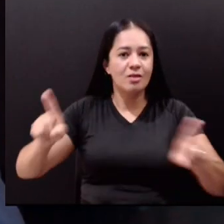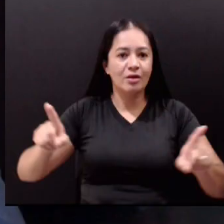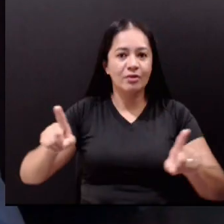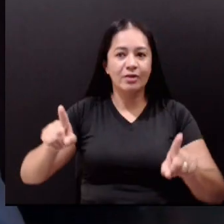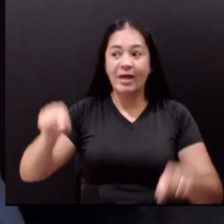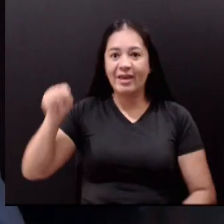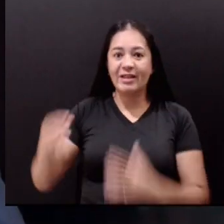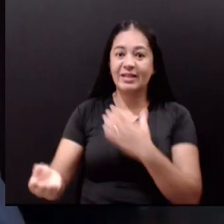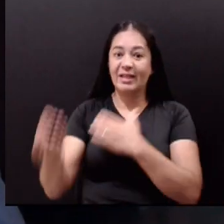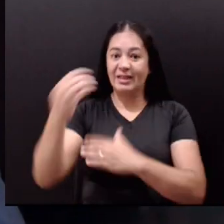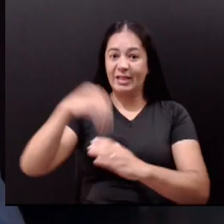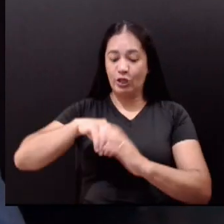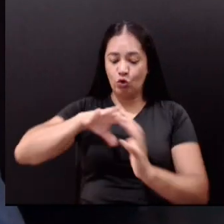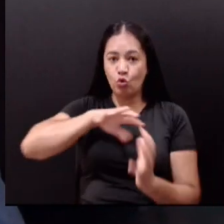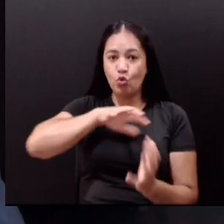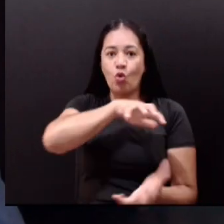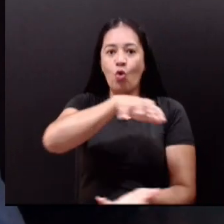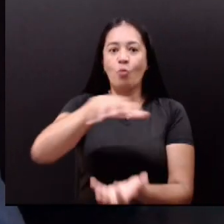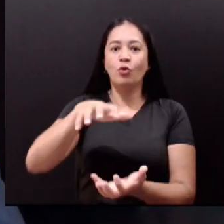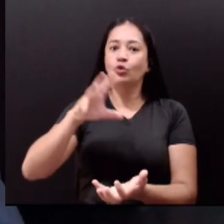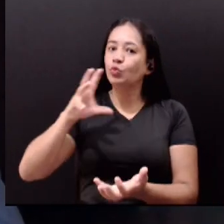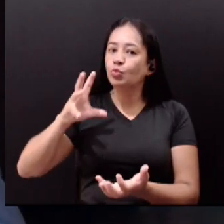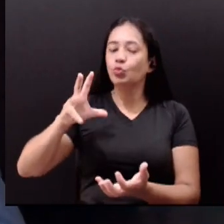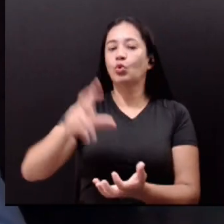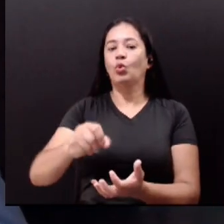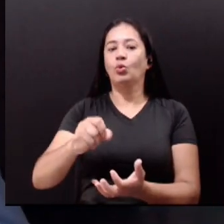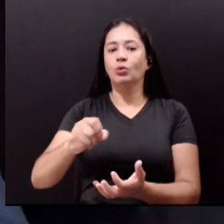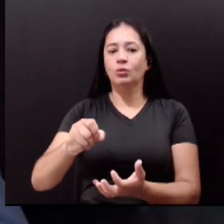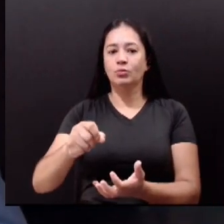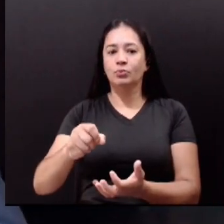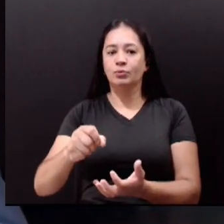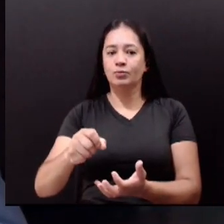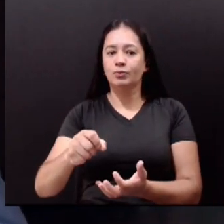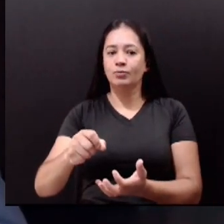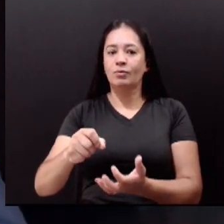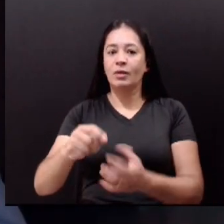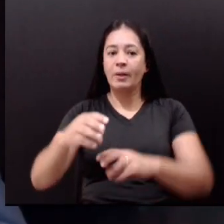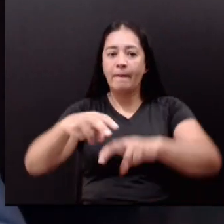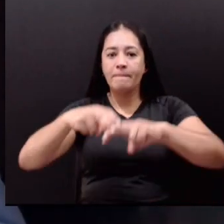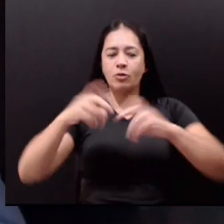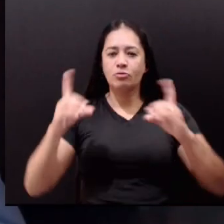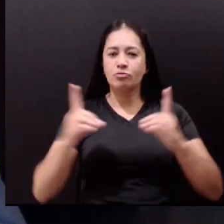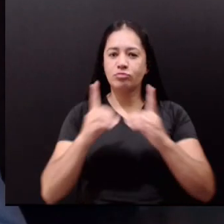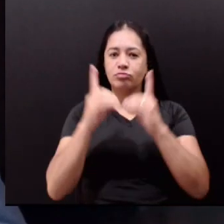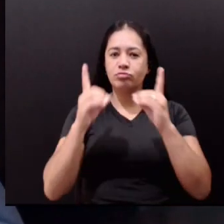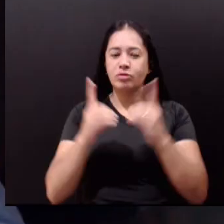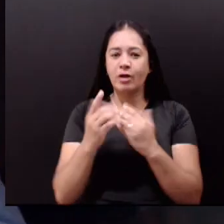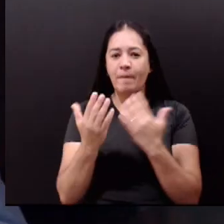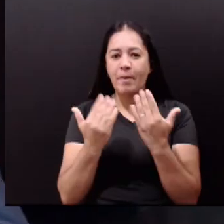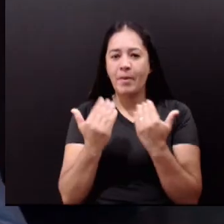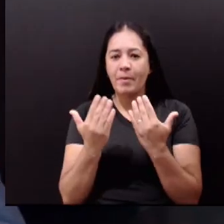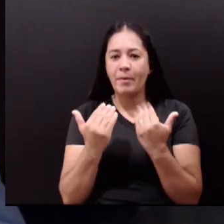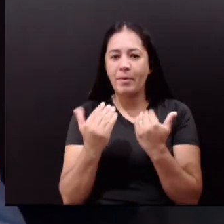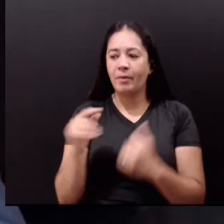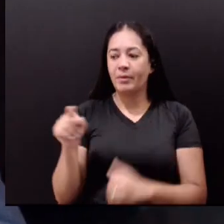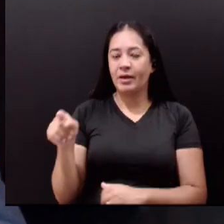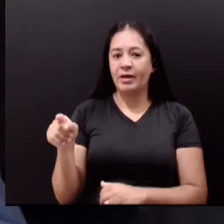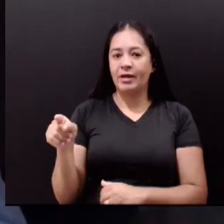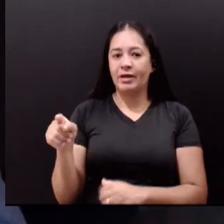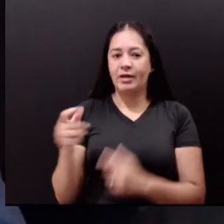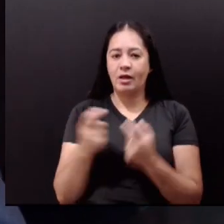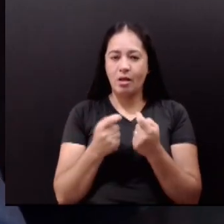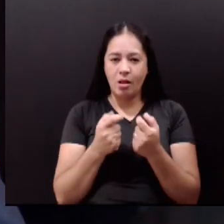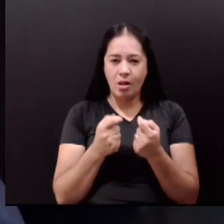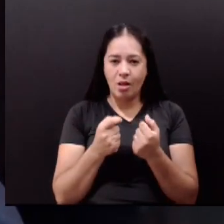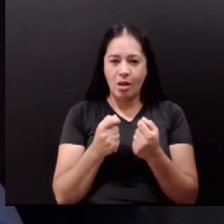né. Eh, então, essa dinâmica de diálogo, ele está conversando aqui com uma pessoa no Roblox ou no WhatsApp,